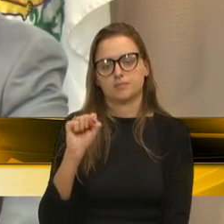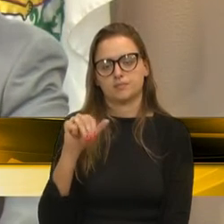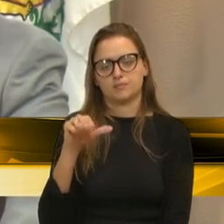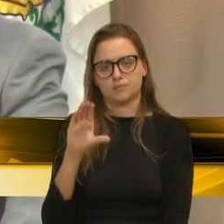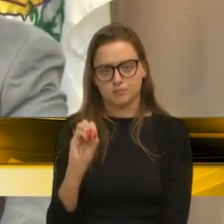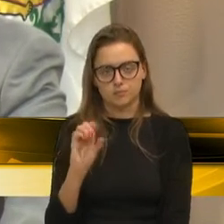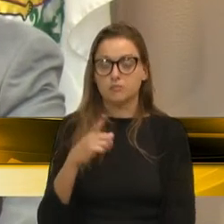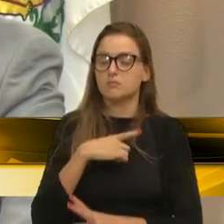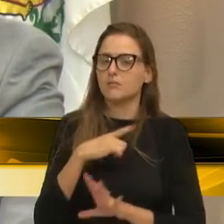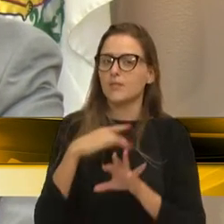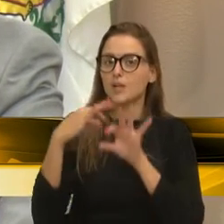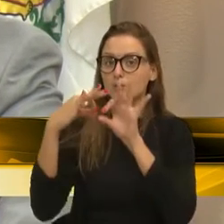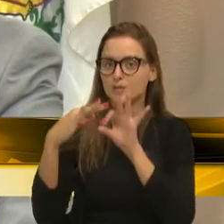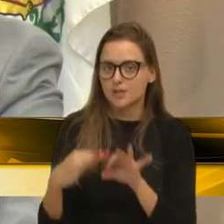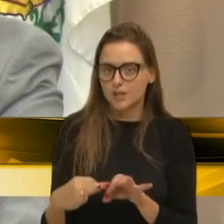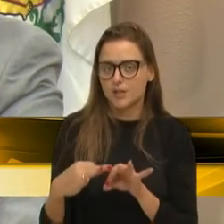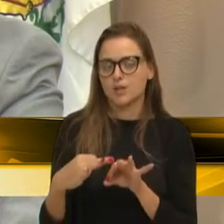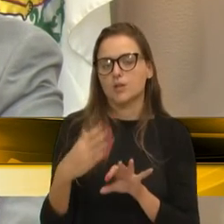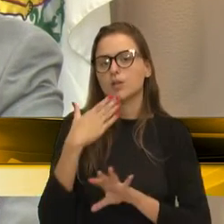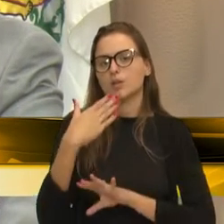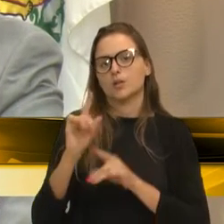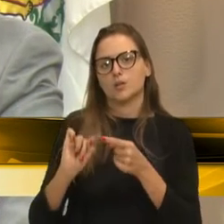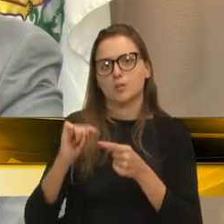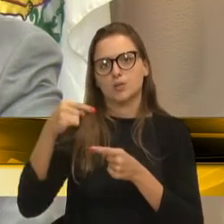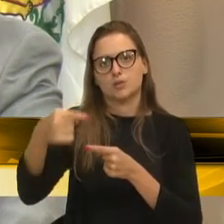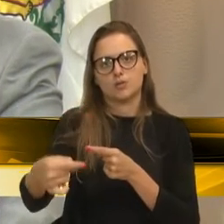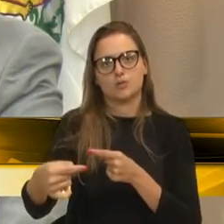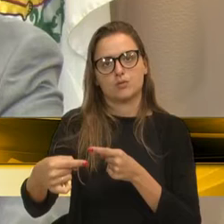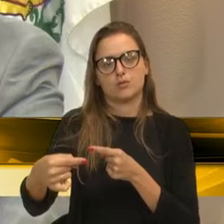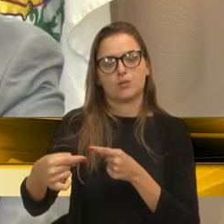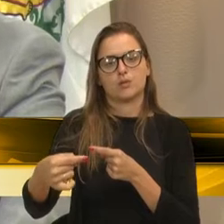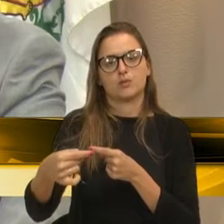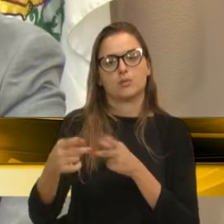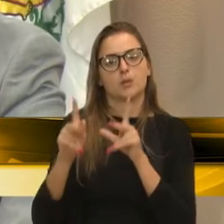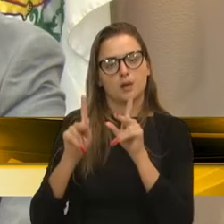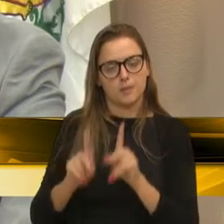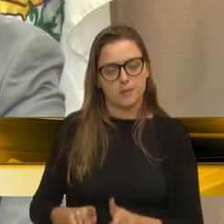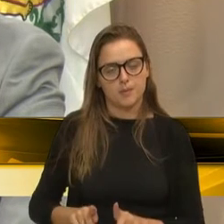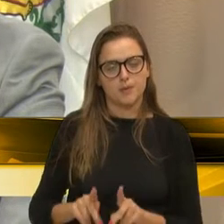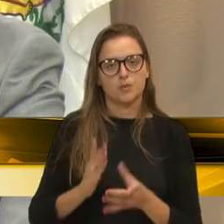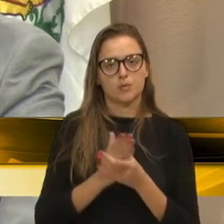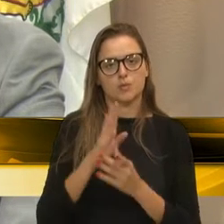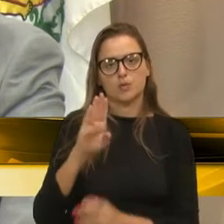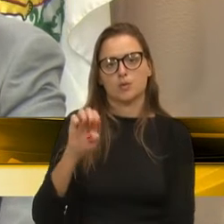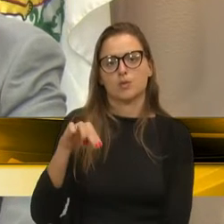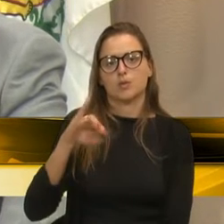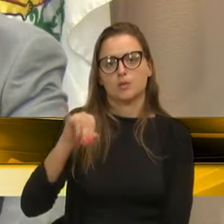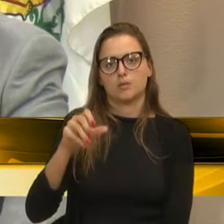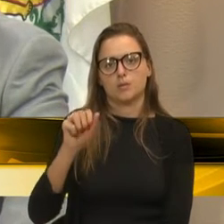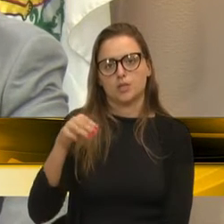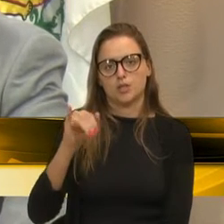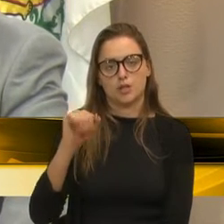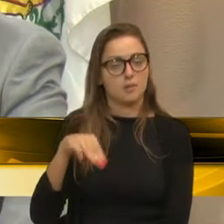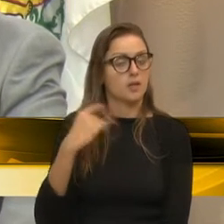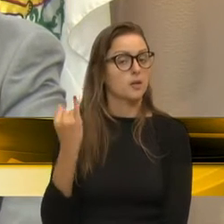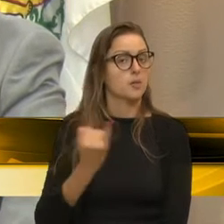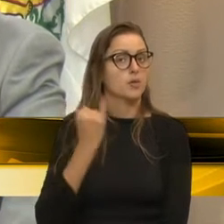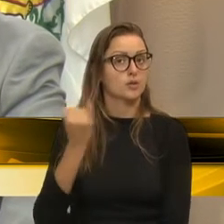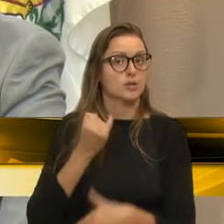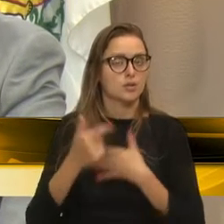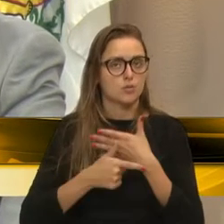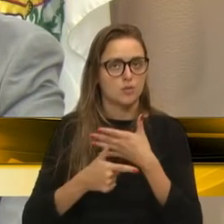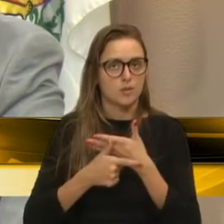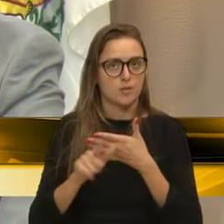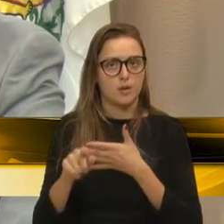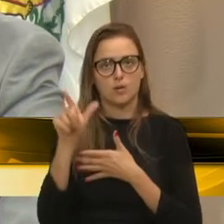certeza que o motivo alegado por um dos componentes, no caso o Benjamin, foi extremamente importante, e